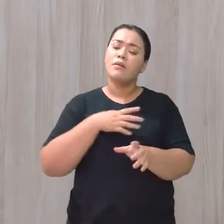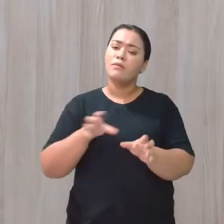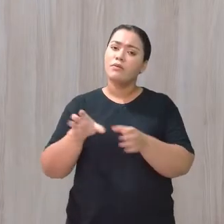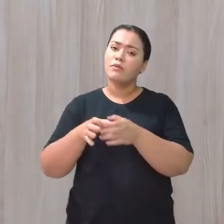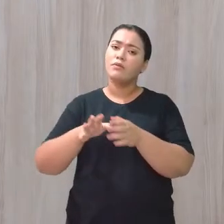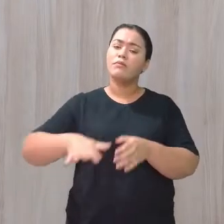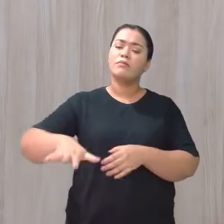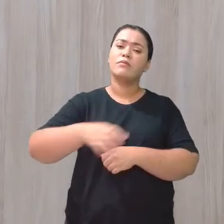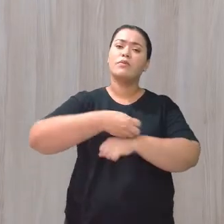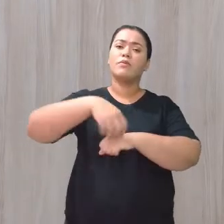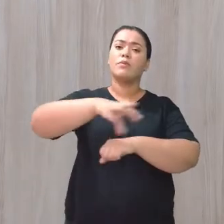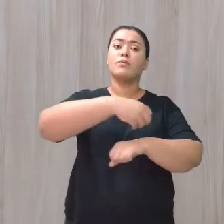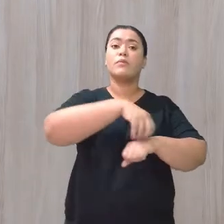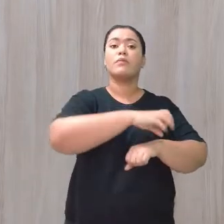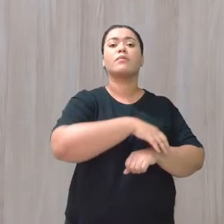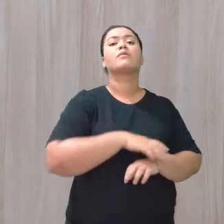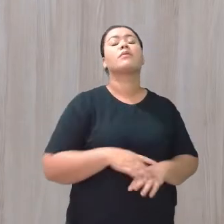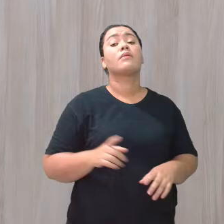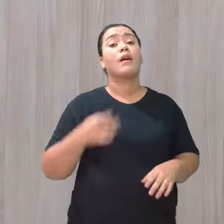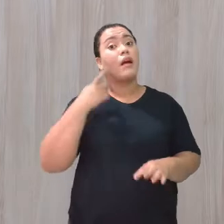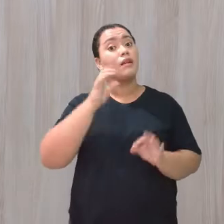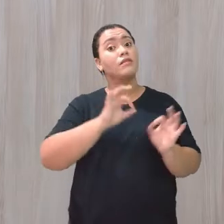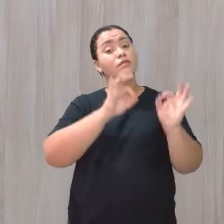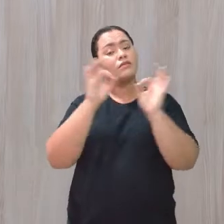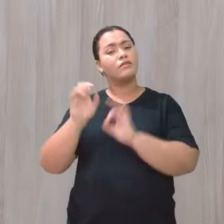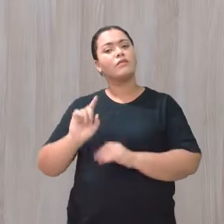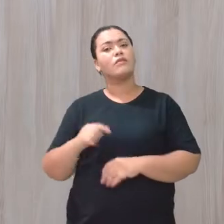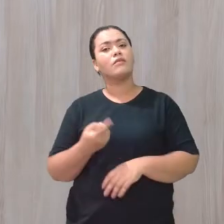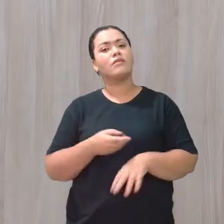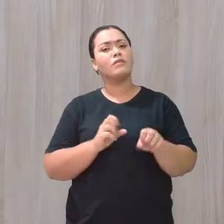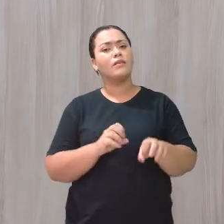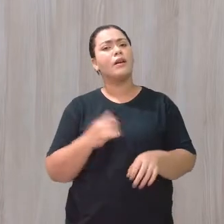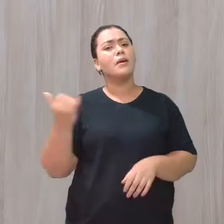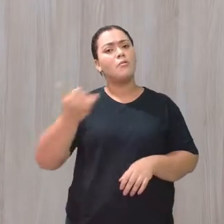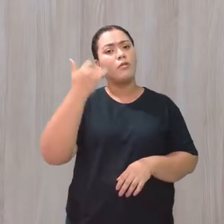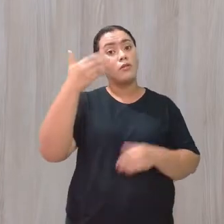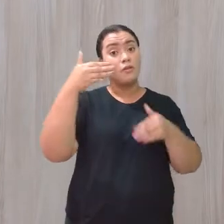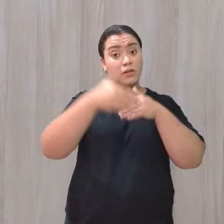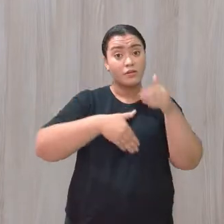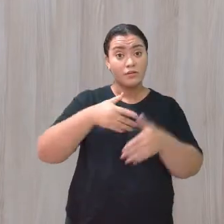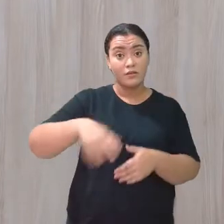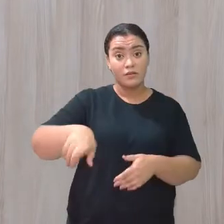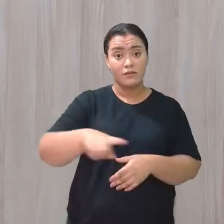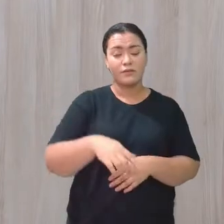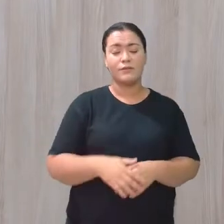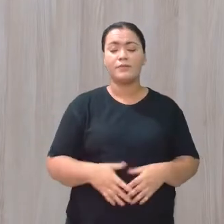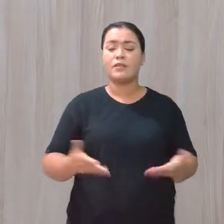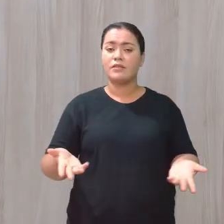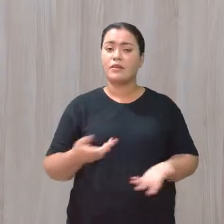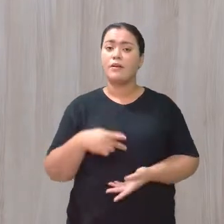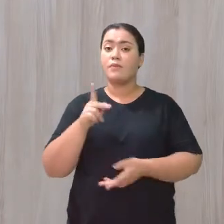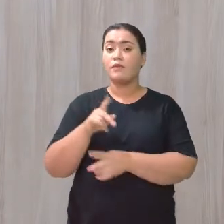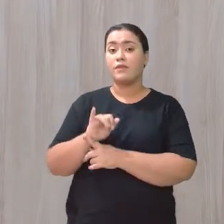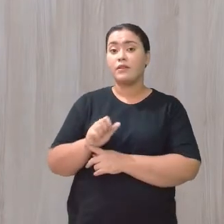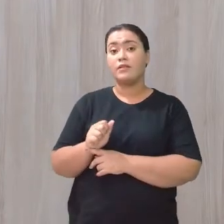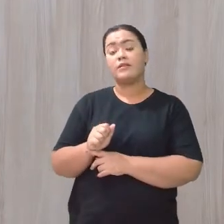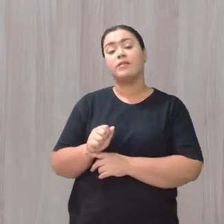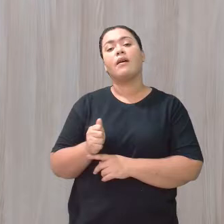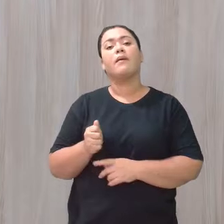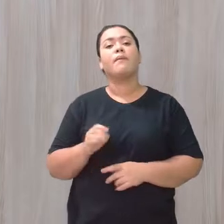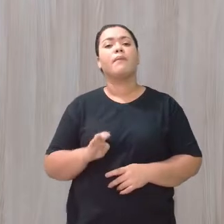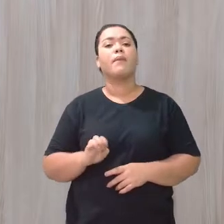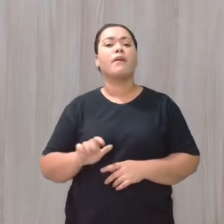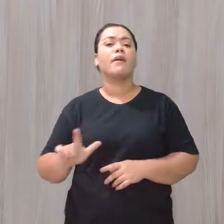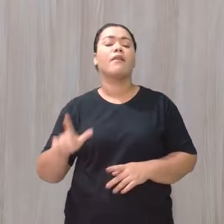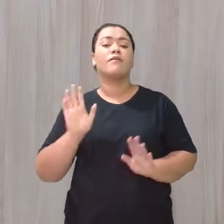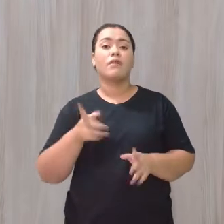vocês para assistir às nossas aulas, tá certo? É muito importante a participação de vocês. Então, como a professora Isabel falou, nas doenças,